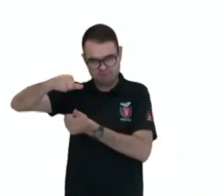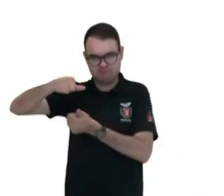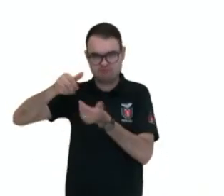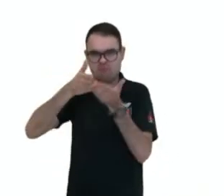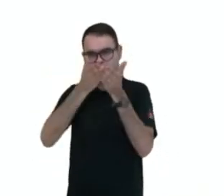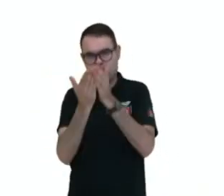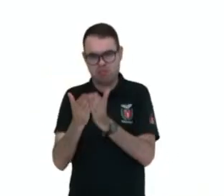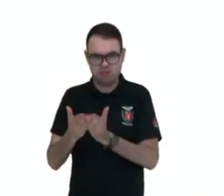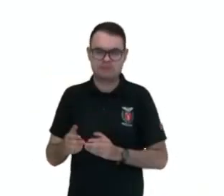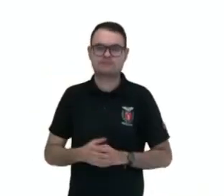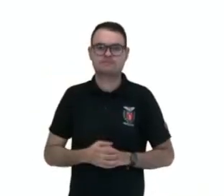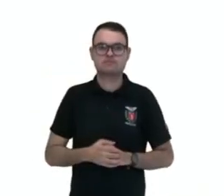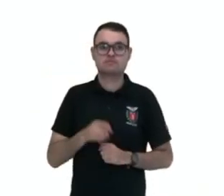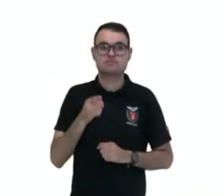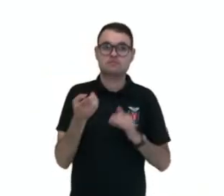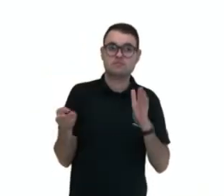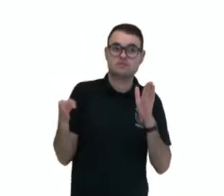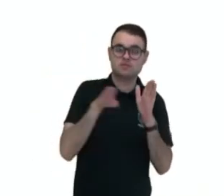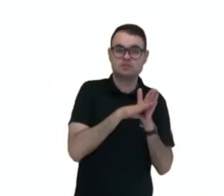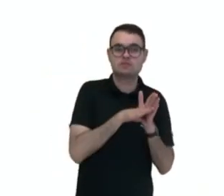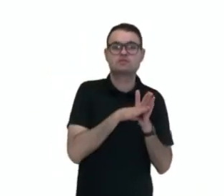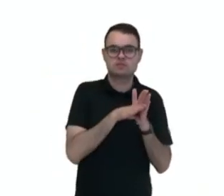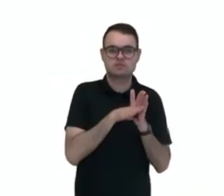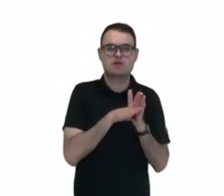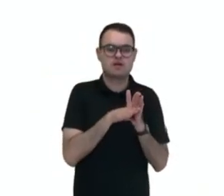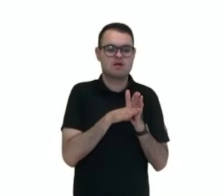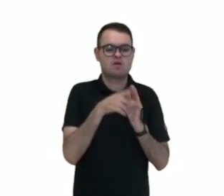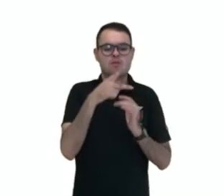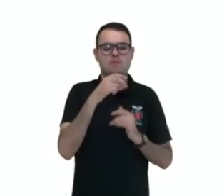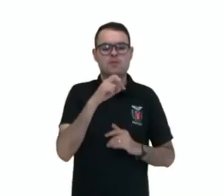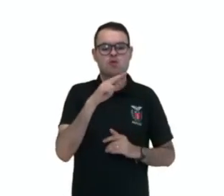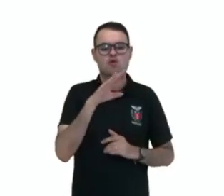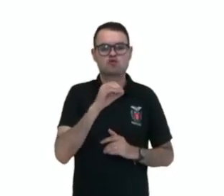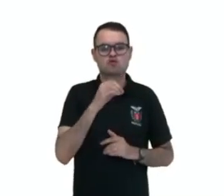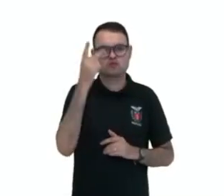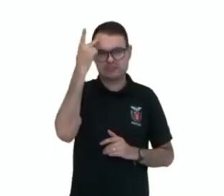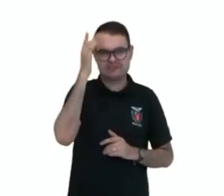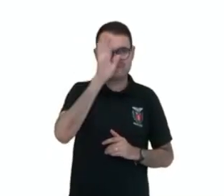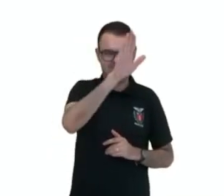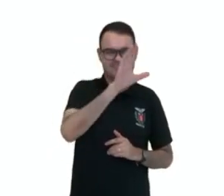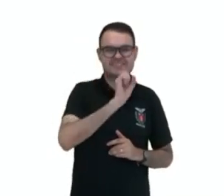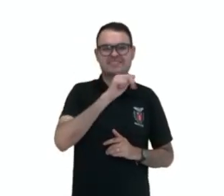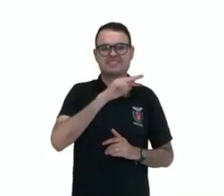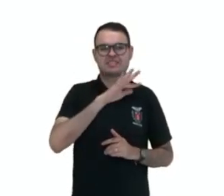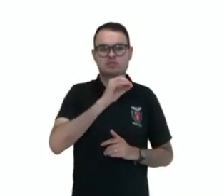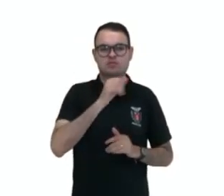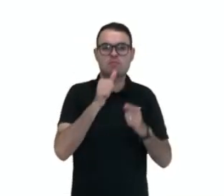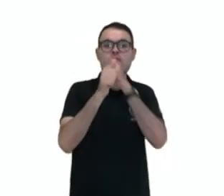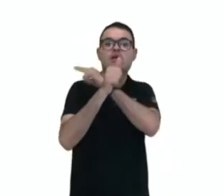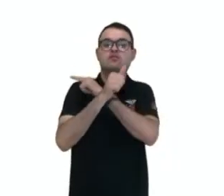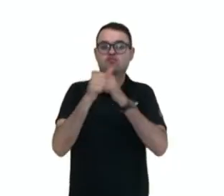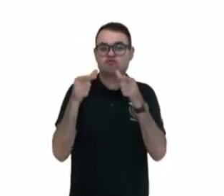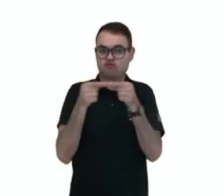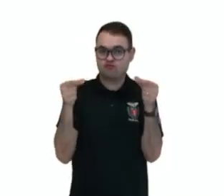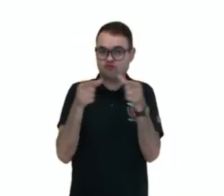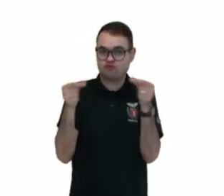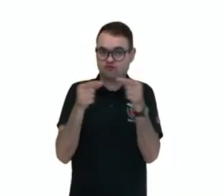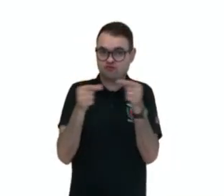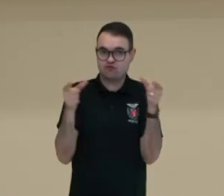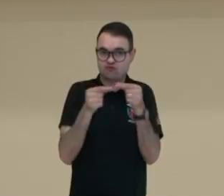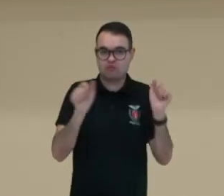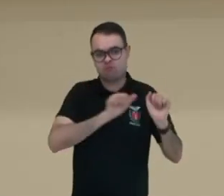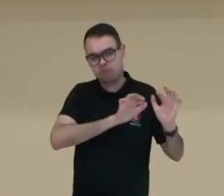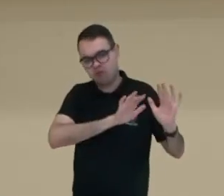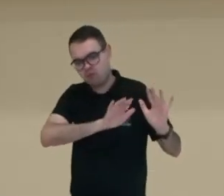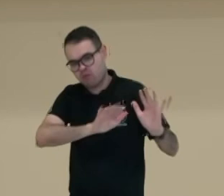ele vai chegar no Porto de Santos, onde vão desembarcar os primeiros japoneses que depois